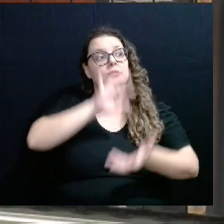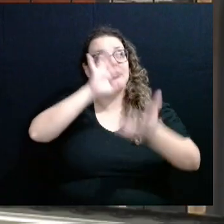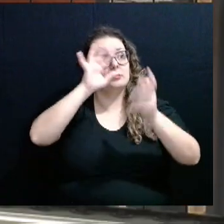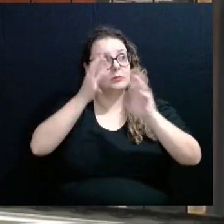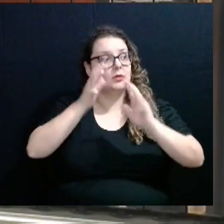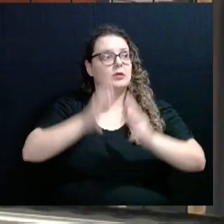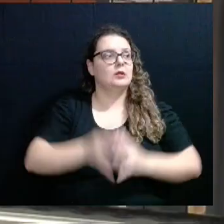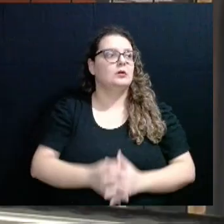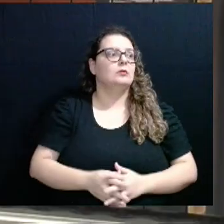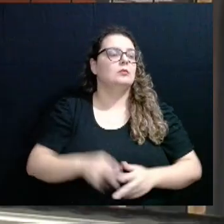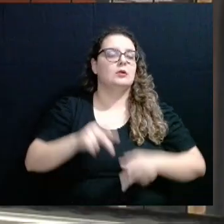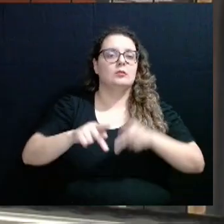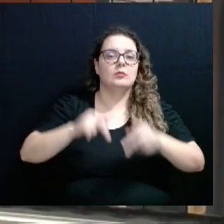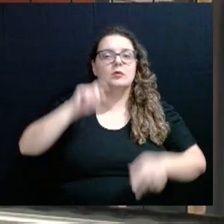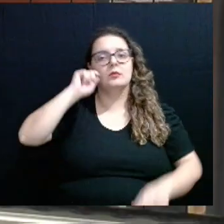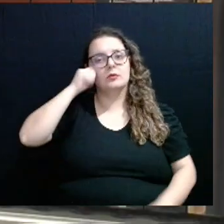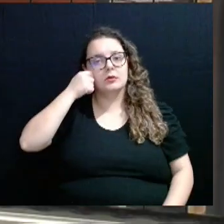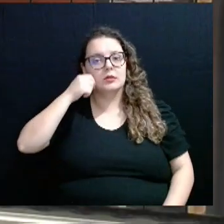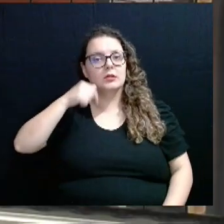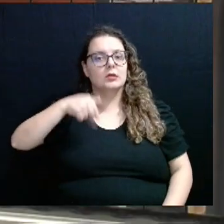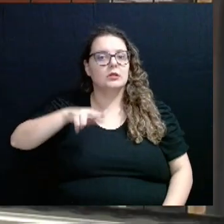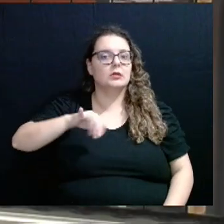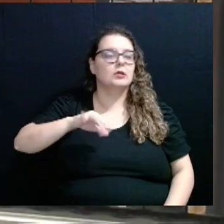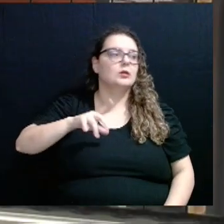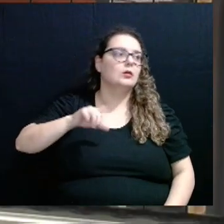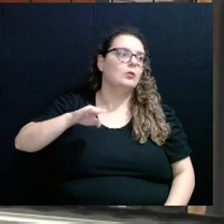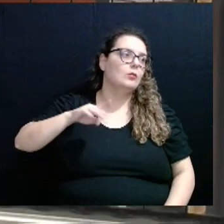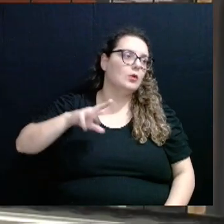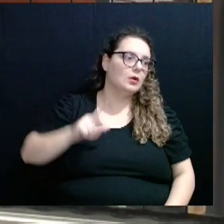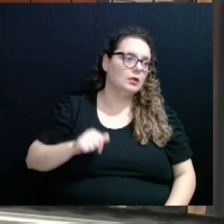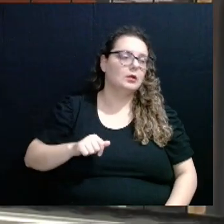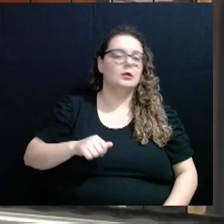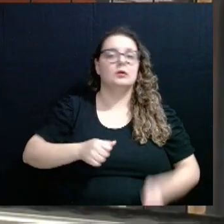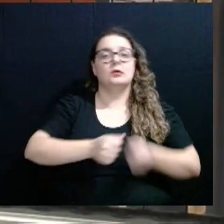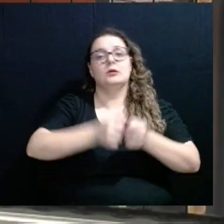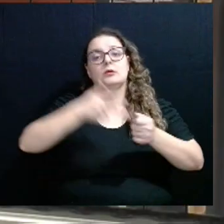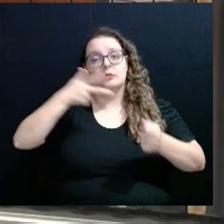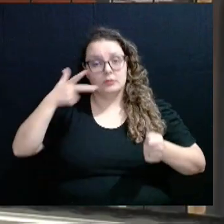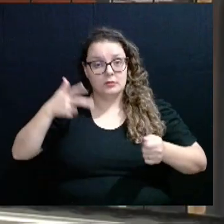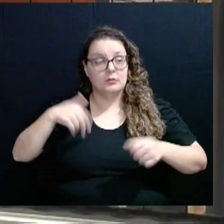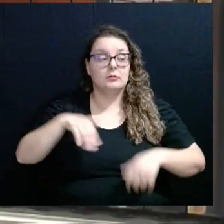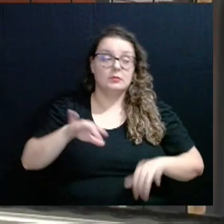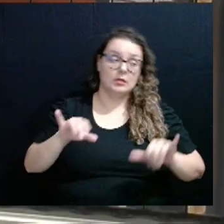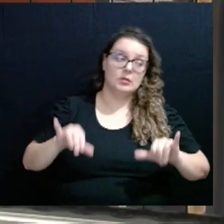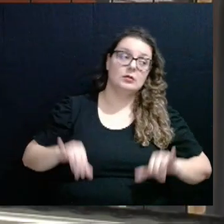negro, quilombola e os indígenas, que são os que mais sofrem com essa questão?